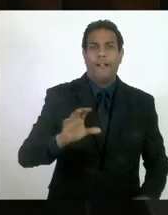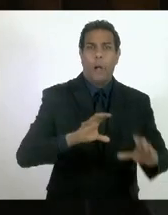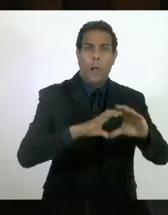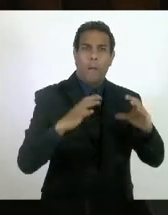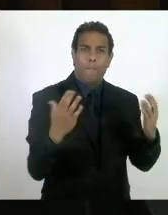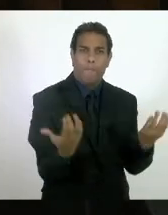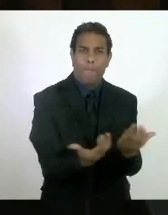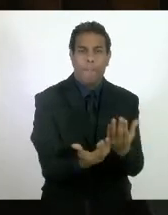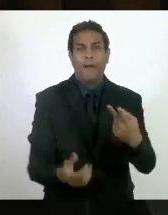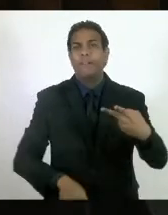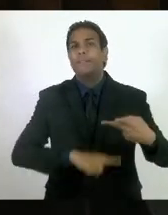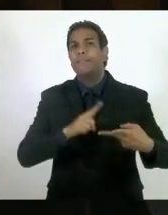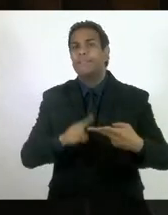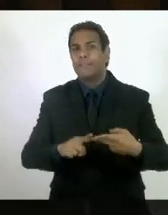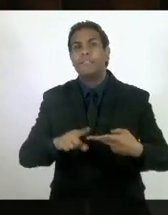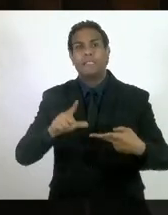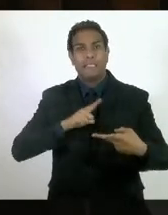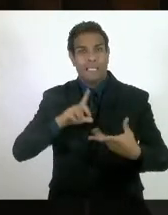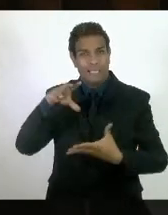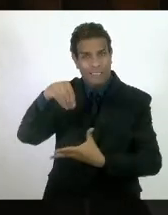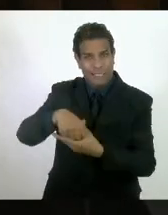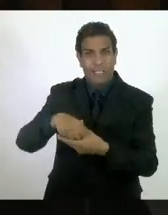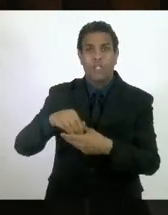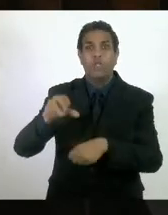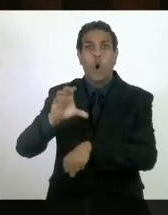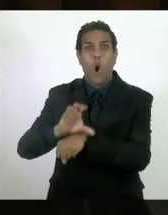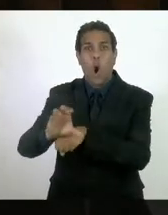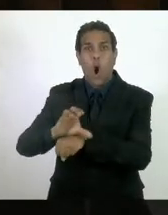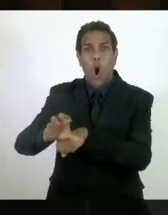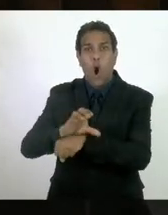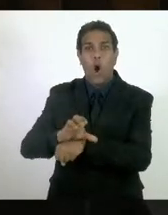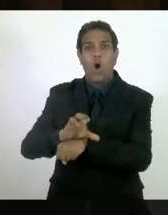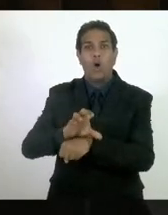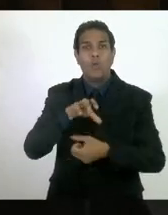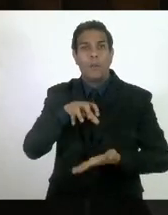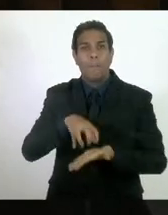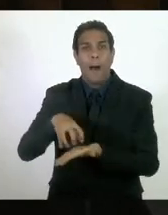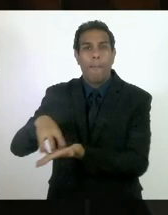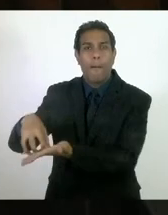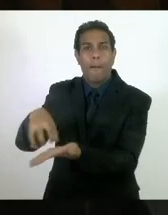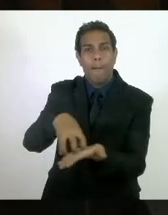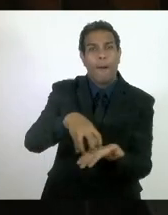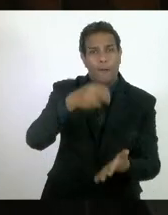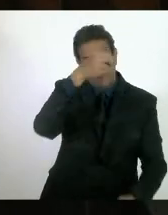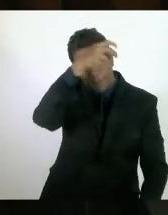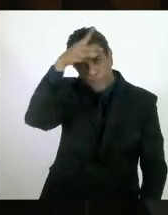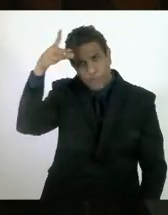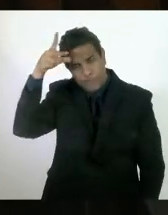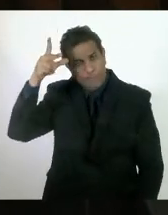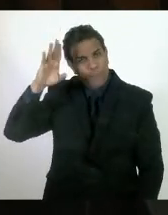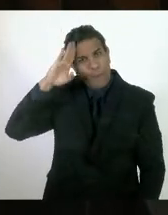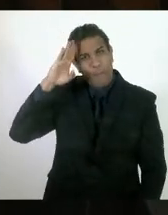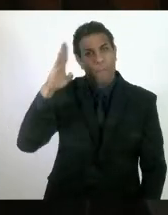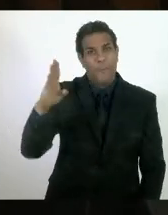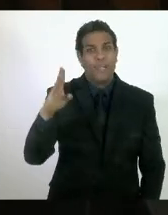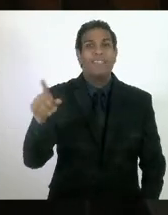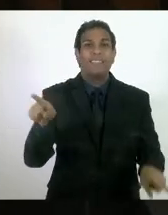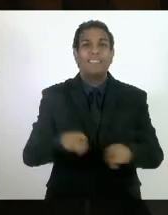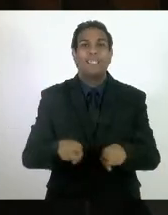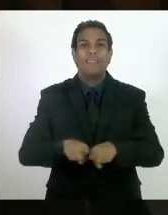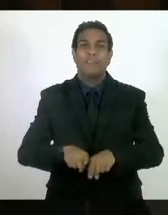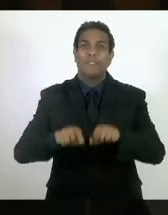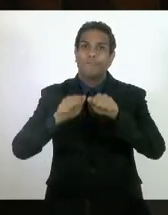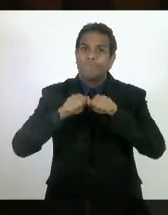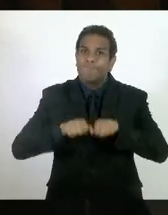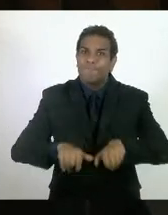o que vem acontecendo nos conselhos tutelares em todos os municípios e sobretudo com espalhamento